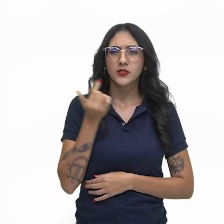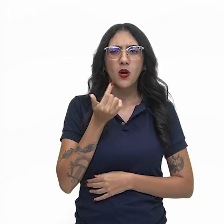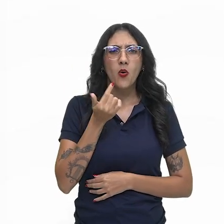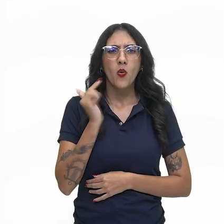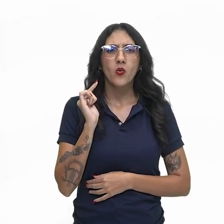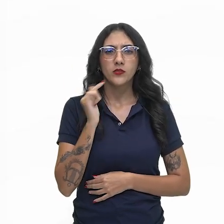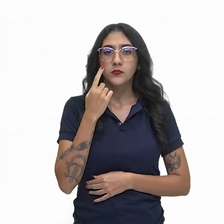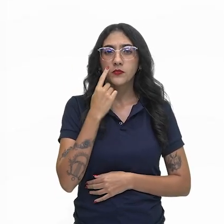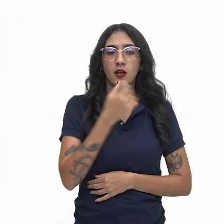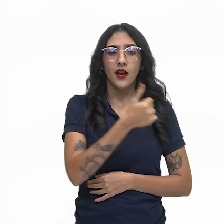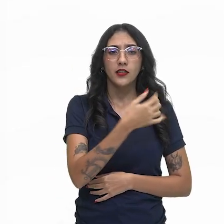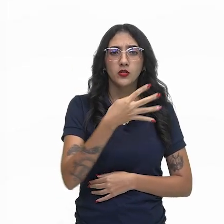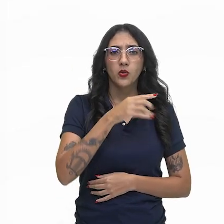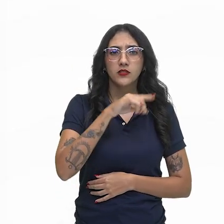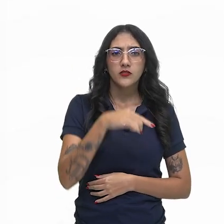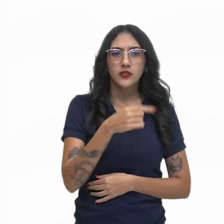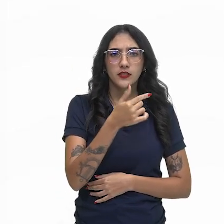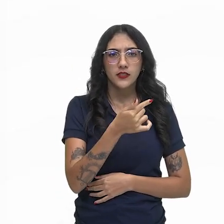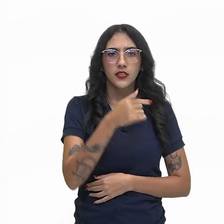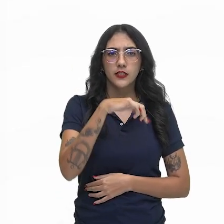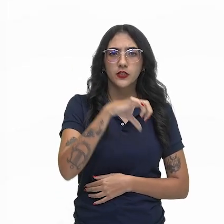medida,